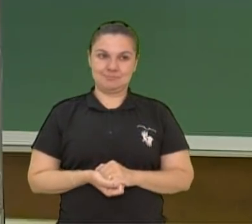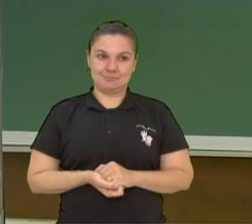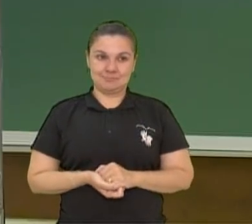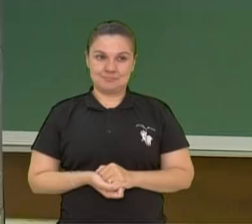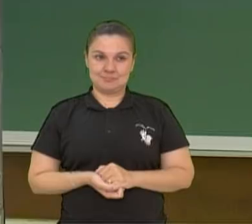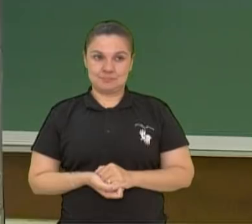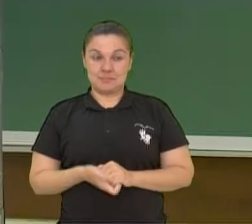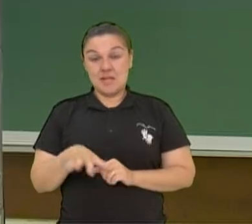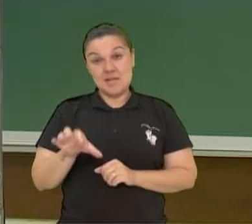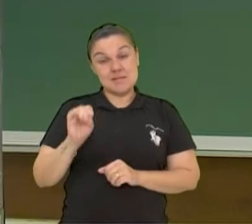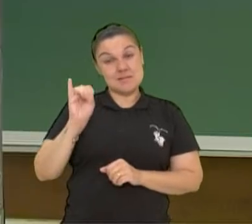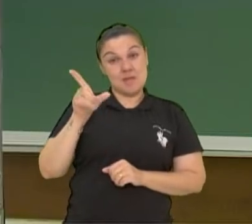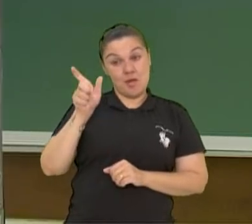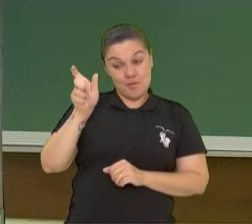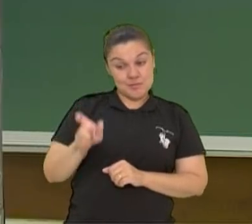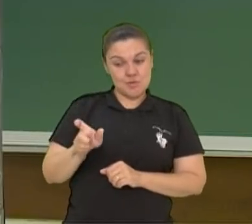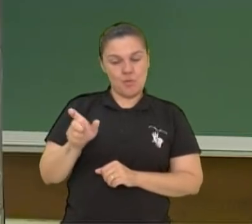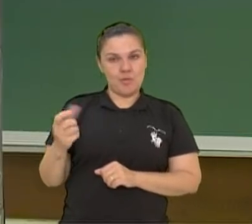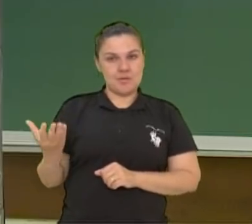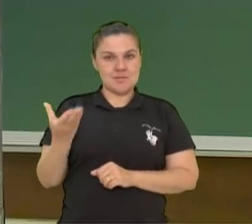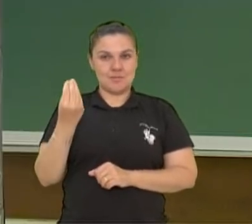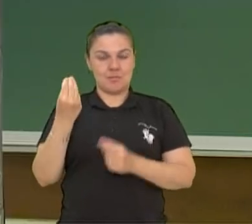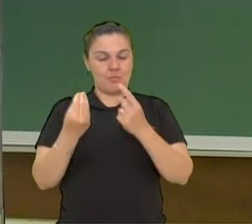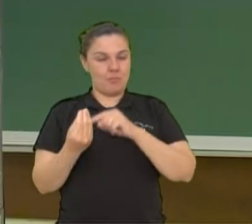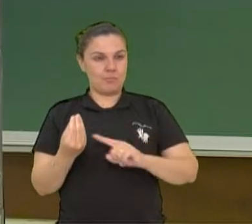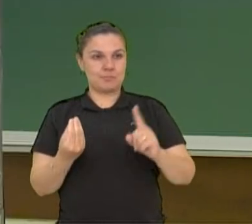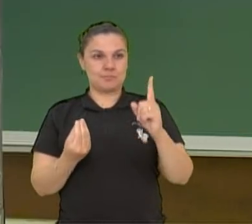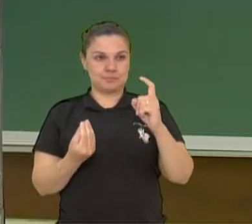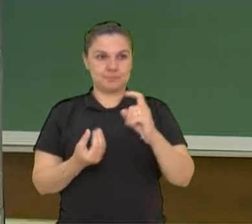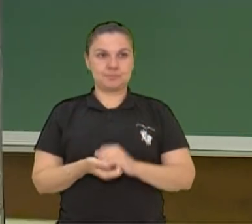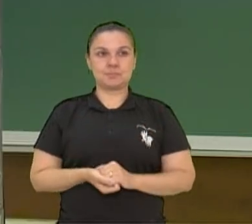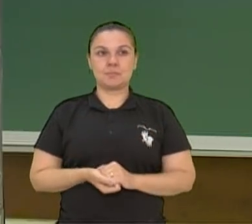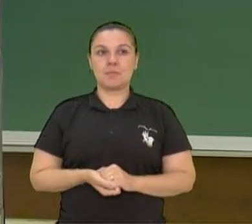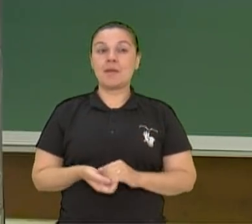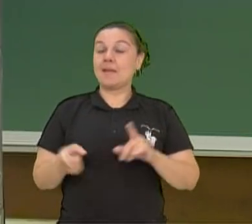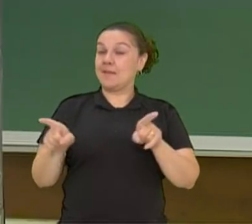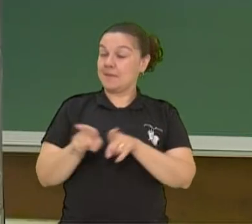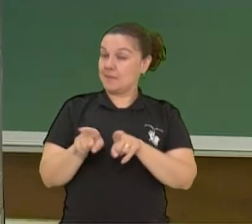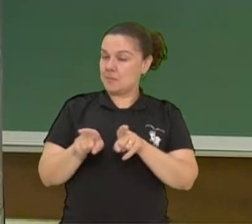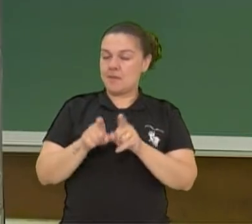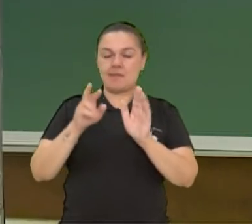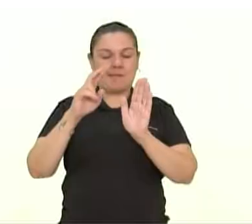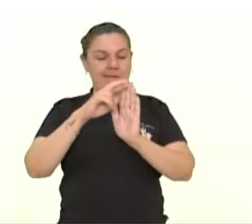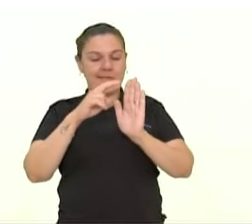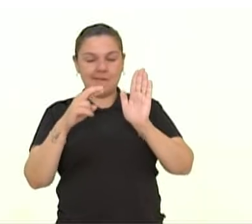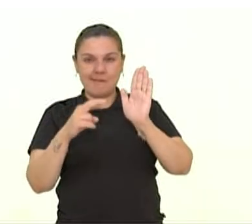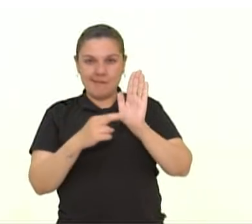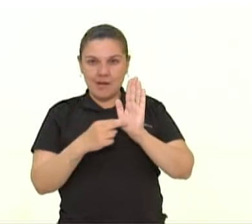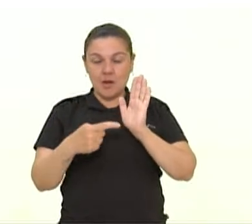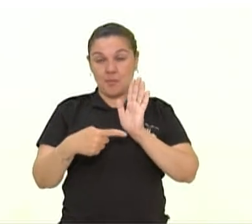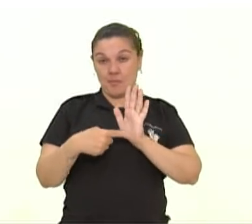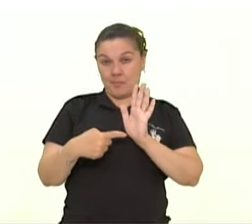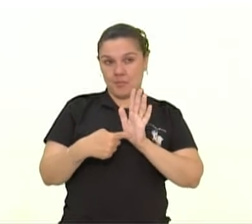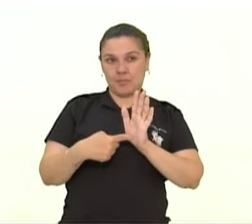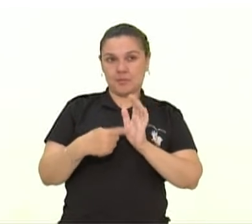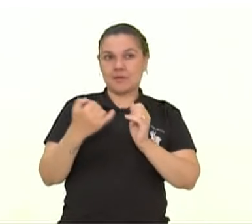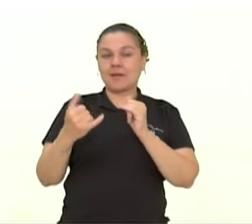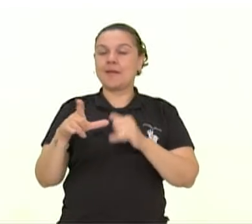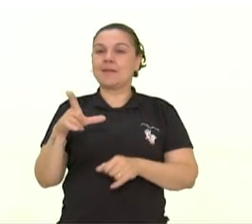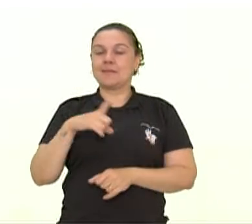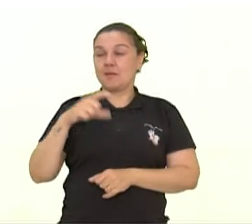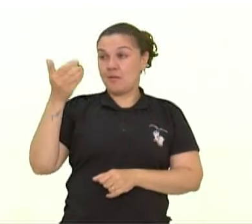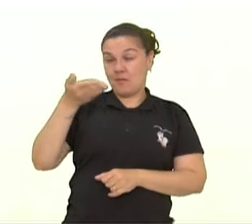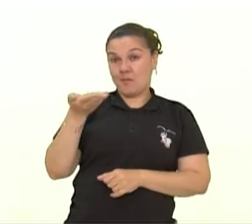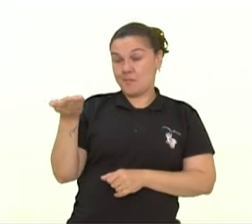ela se refere a um sujeito no singular ou no plural, ok? A gente também utiliza a mesma regra para os verbos derivados, conter,